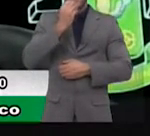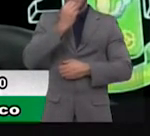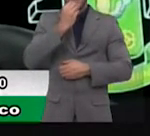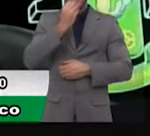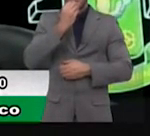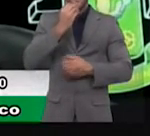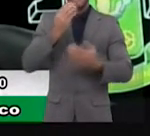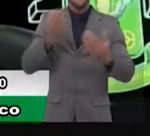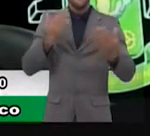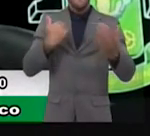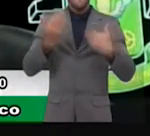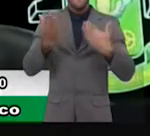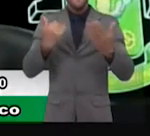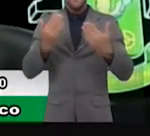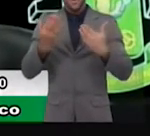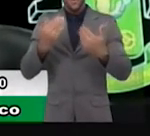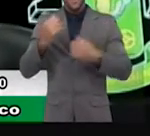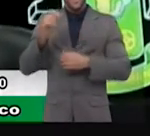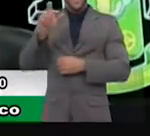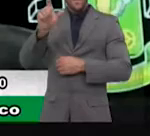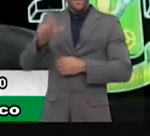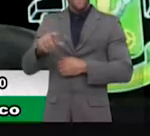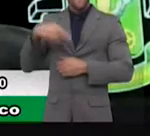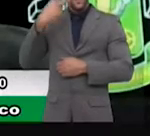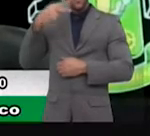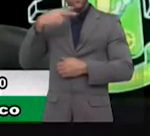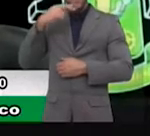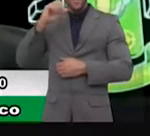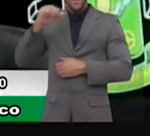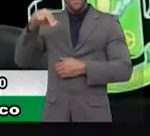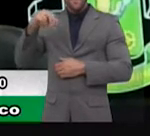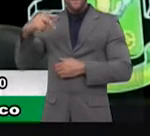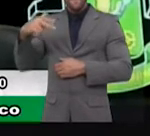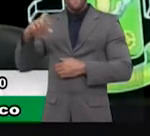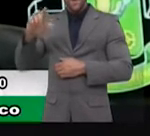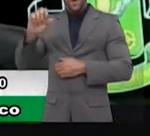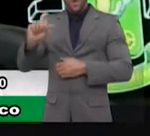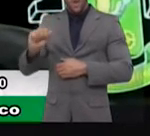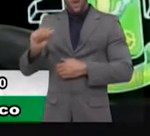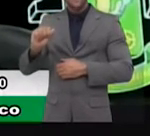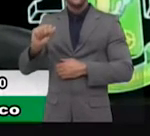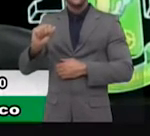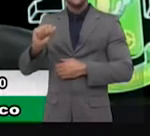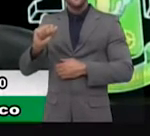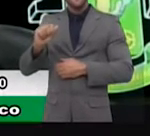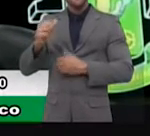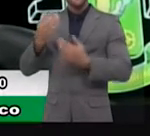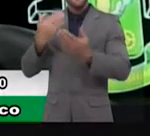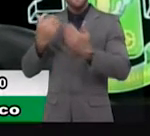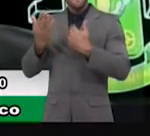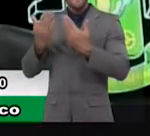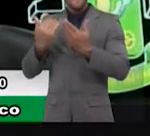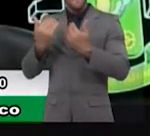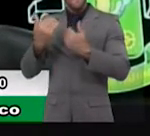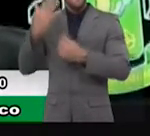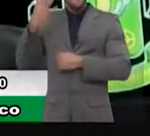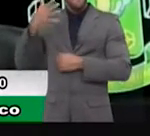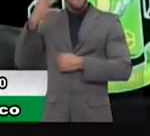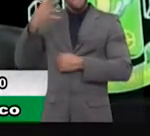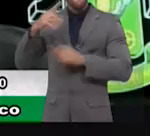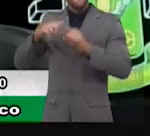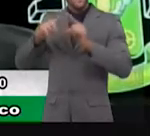a vereadora Ana Paula teve um posicionamento esses dias, que foi recente, e logo a gente já reviu e já